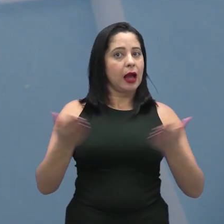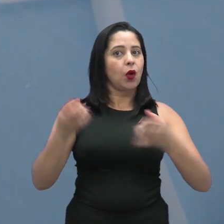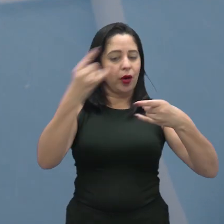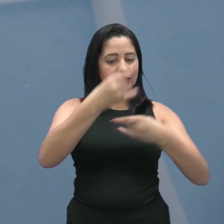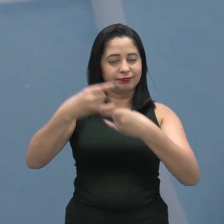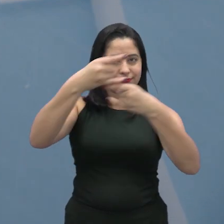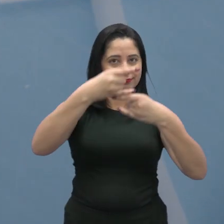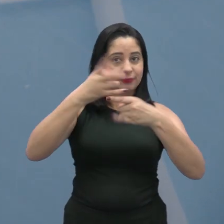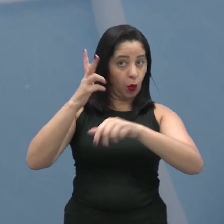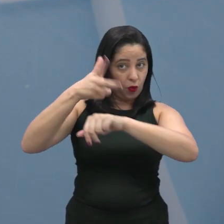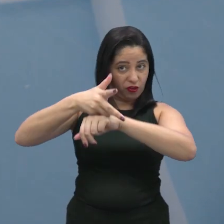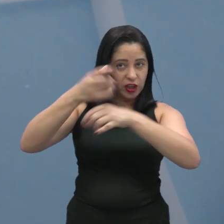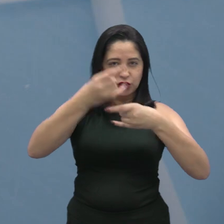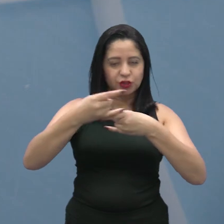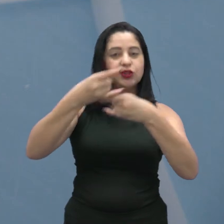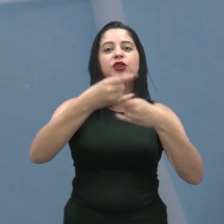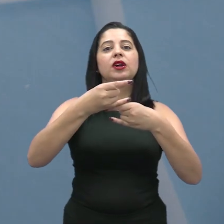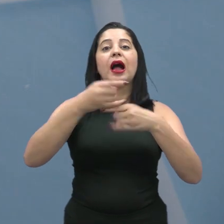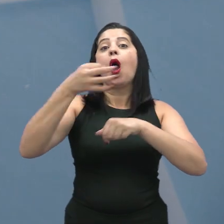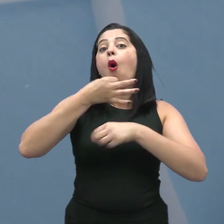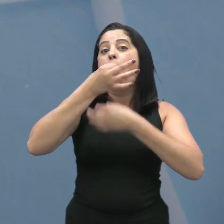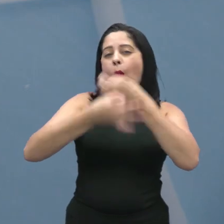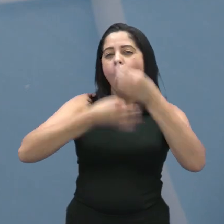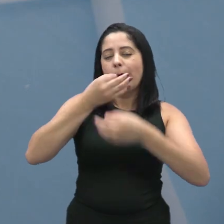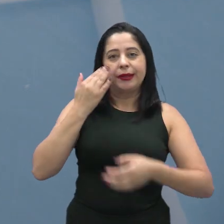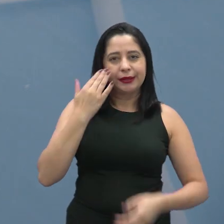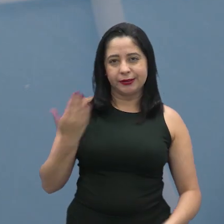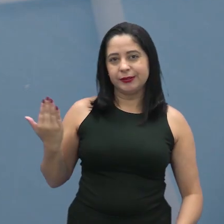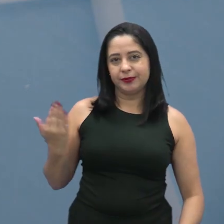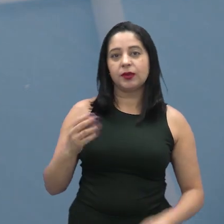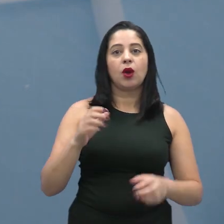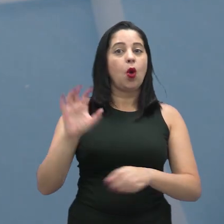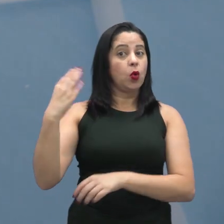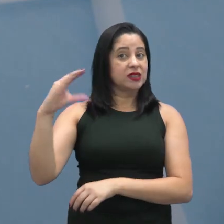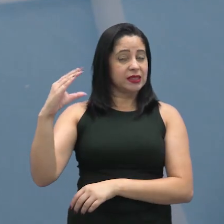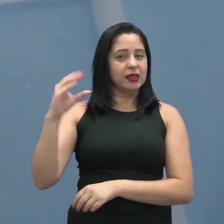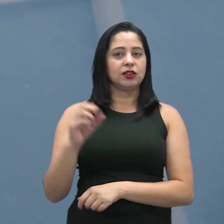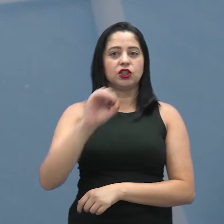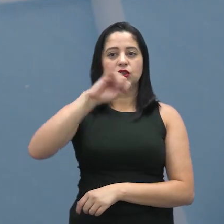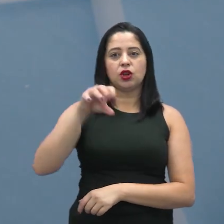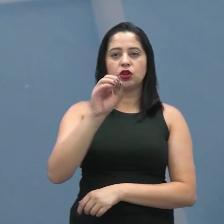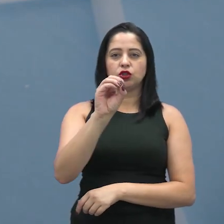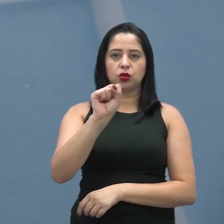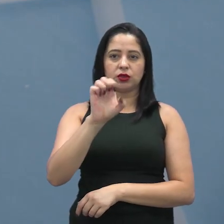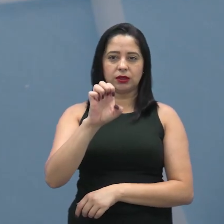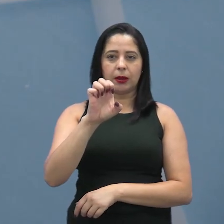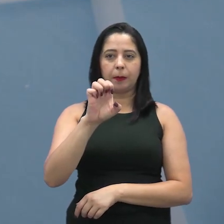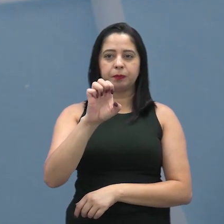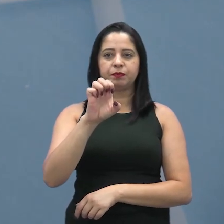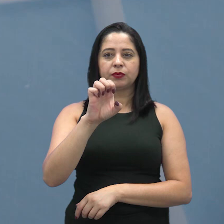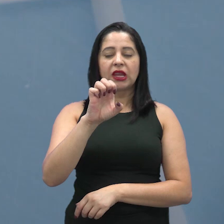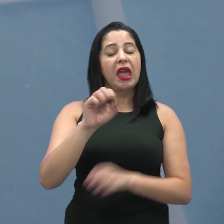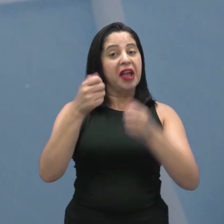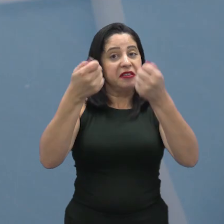vai estar aqui com a gente ao longo do Diálogos hoje, com entradas pontuais, que é o cientista social José Maurício, né? E